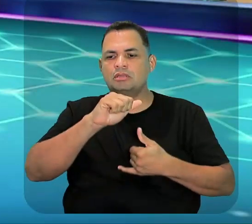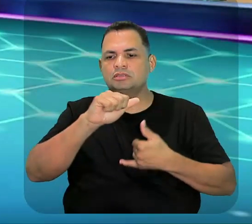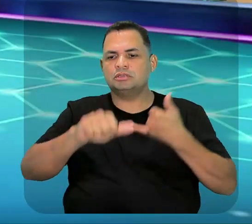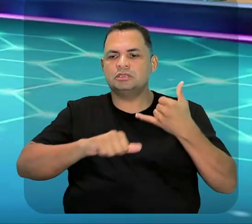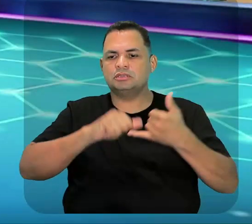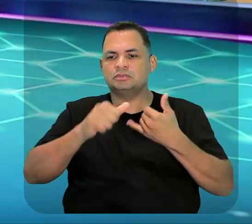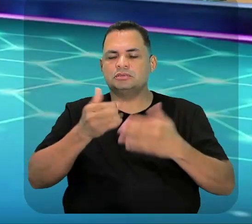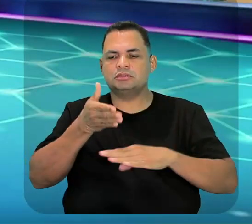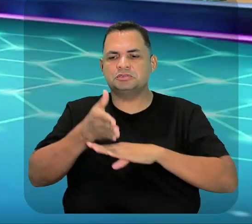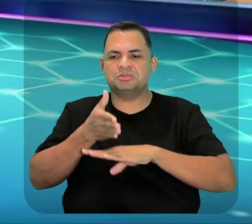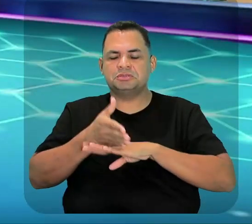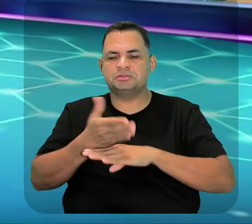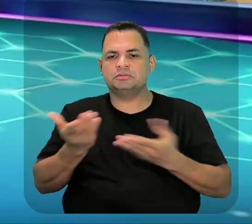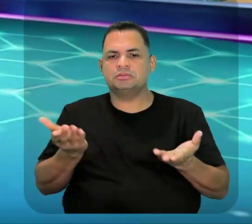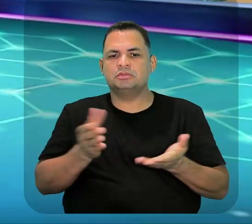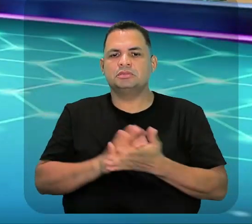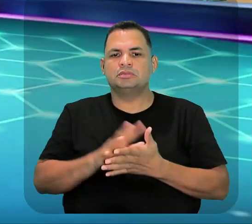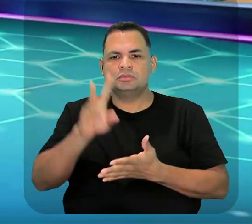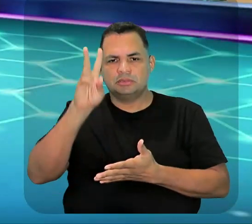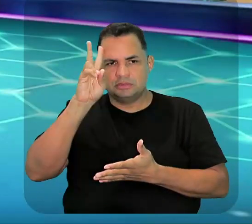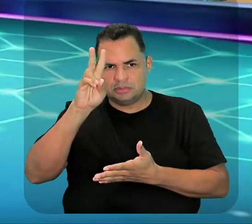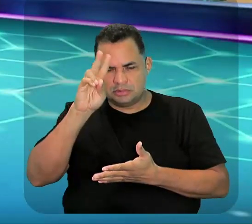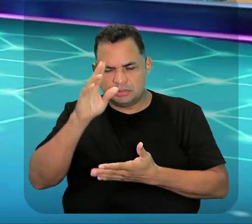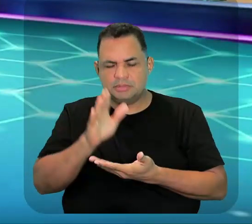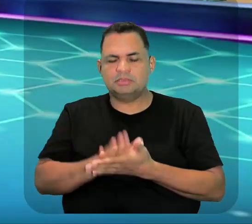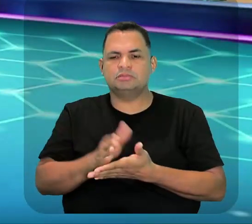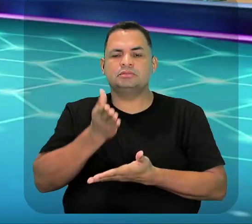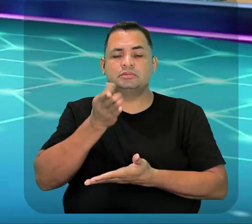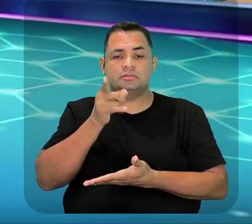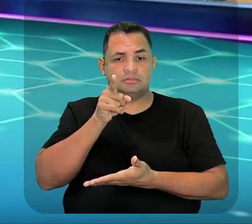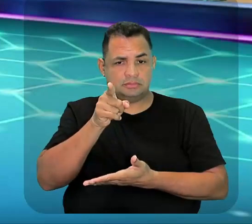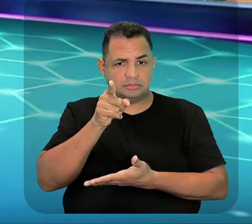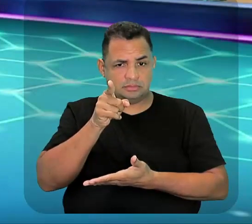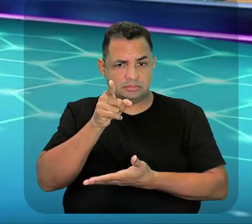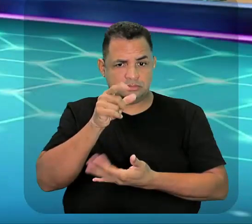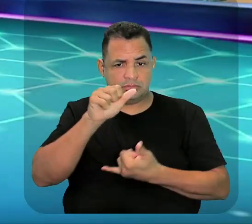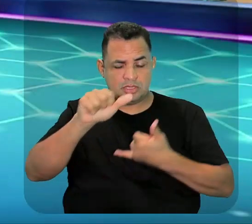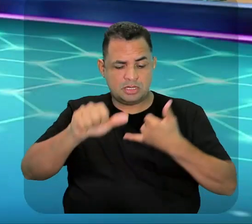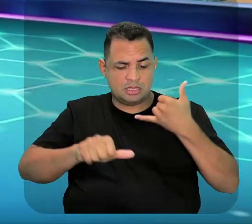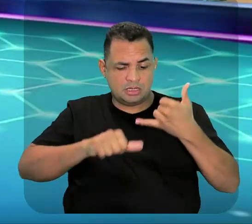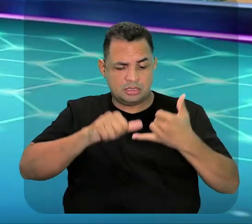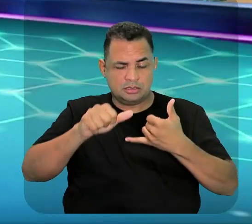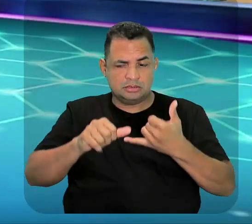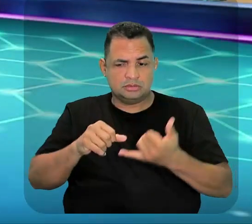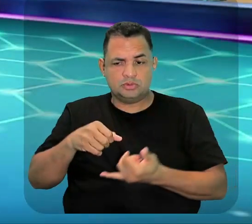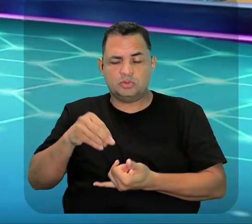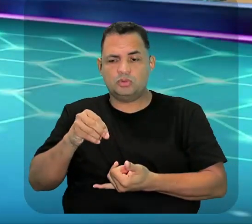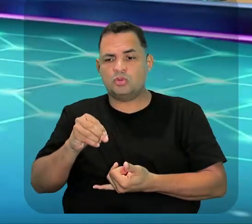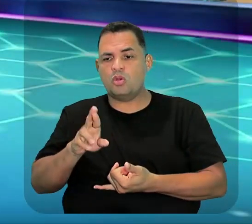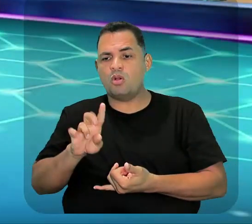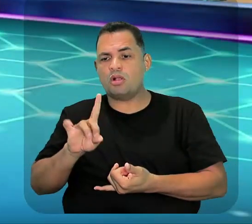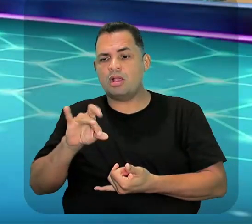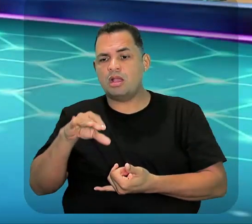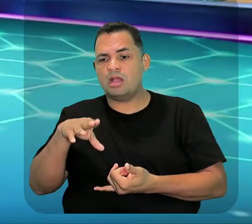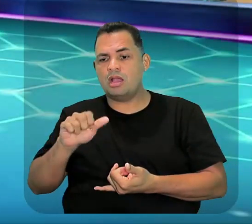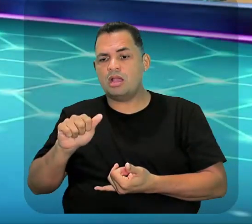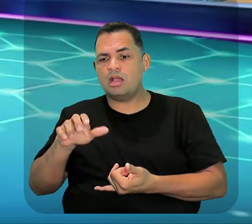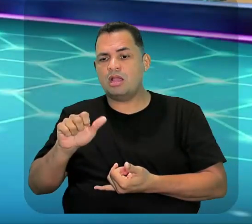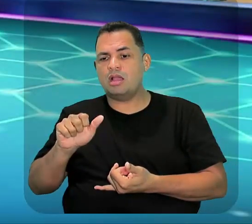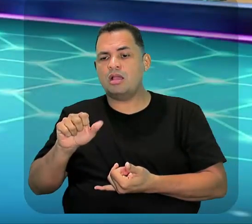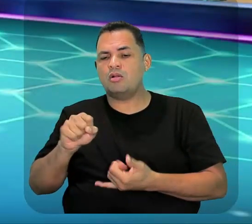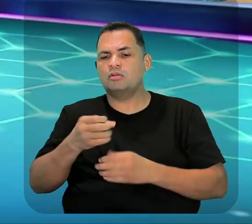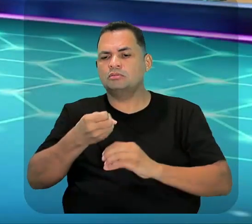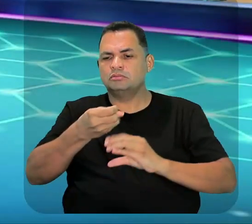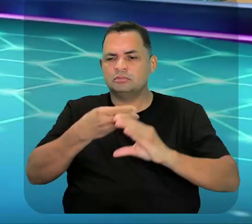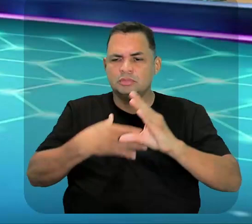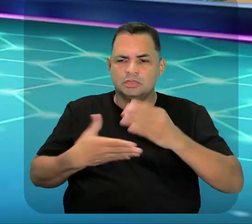participam. E lembro mais uma vez a vocês, as reações orgânicas, as